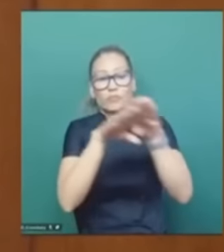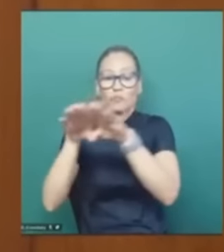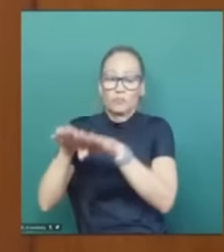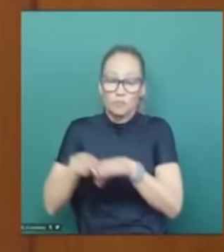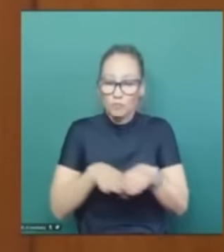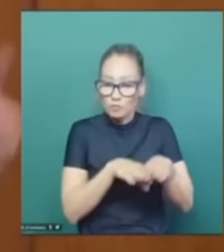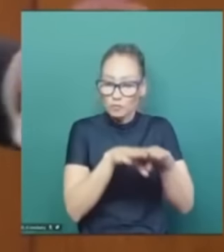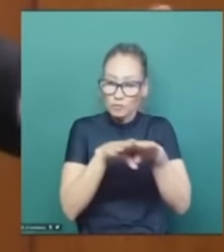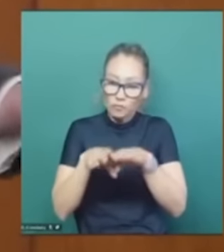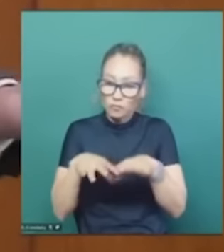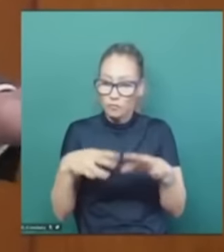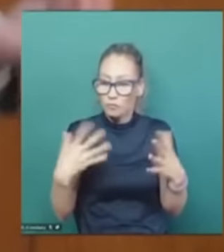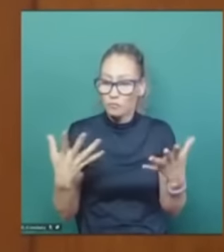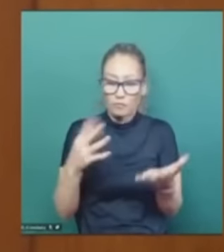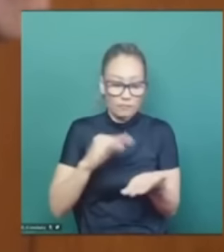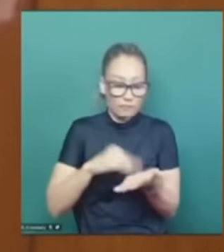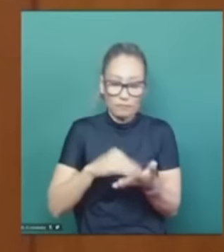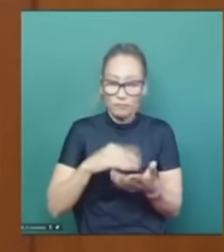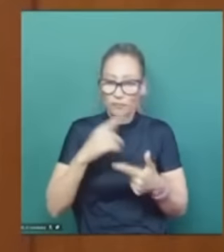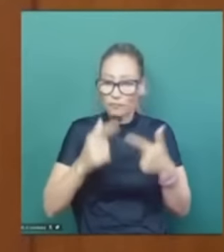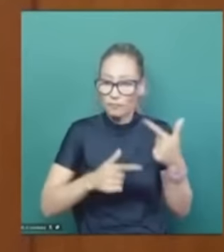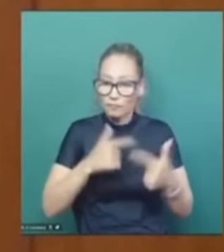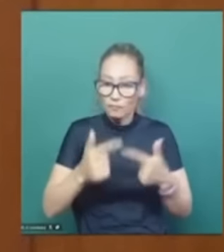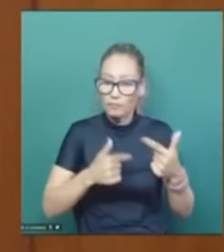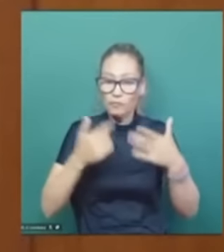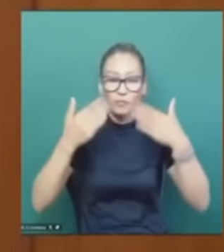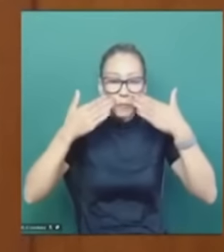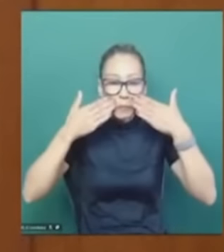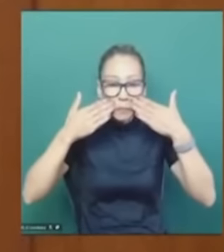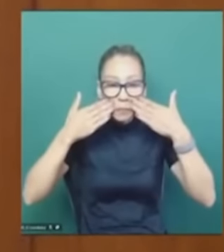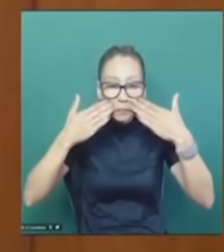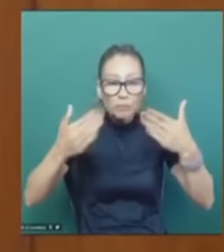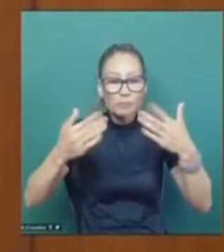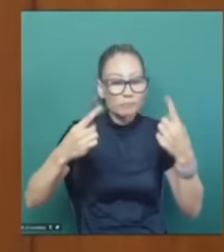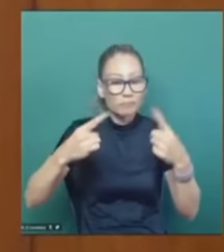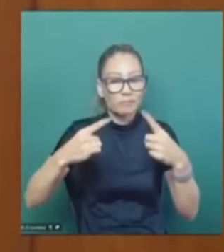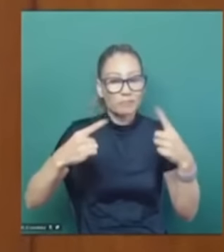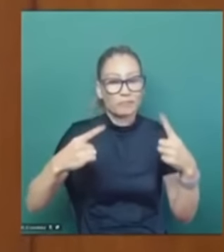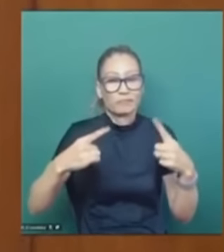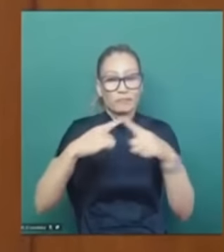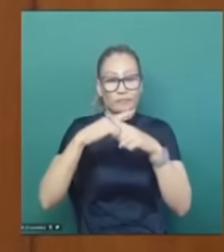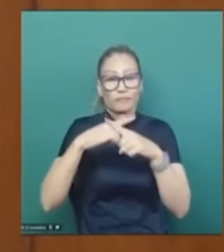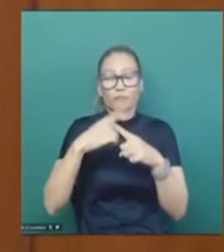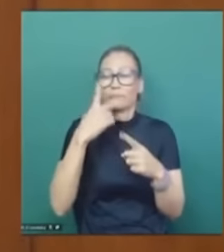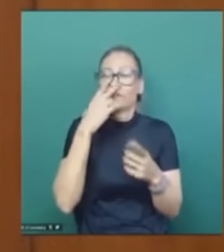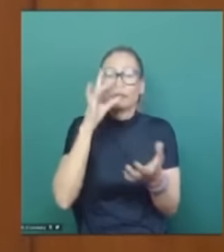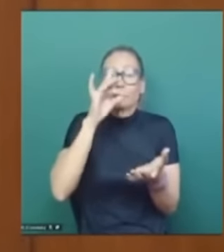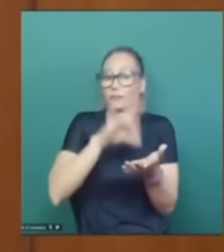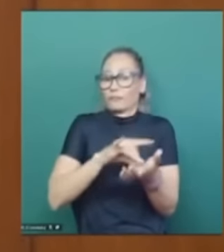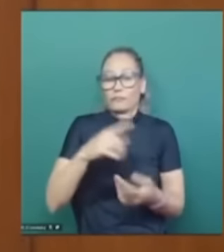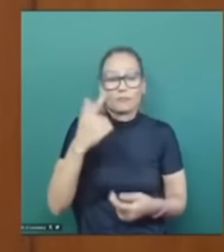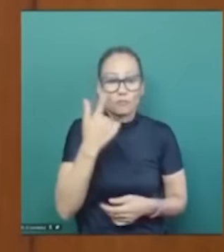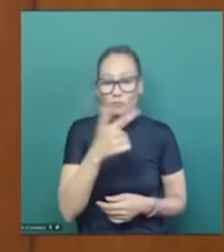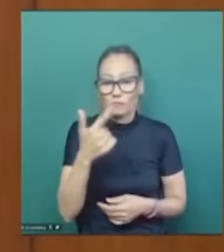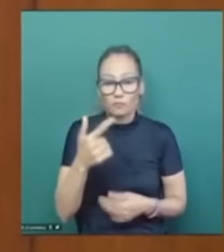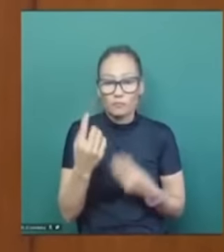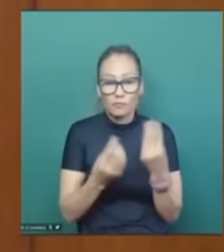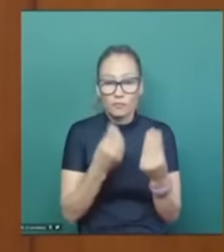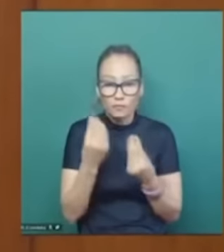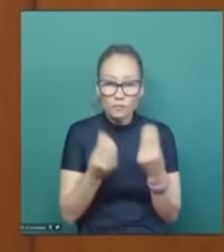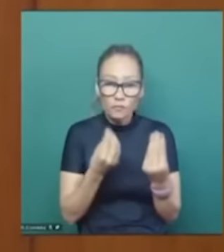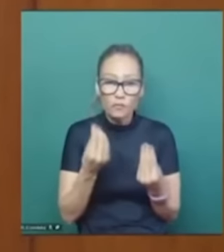de trabalho. E isso demonstra um total descompasso, uma abstração da realidade quanto como funciona o mercado, quanto